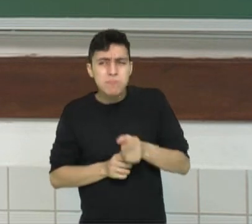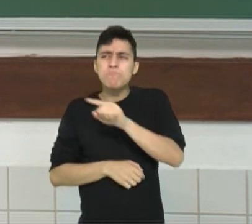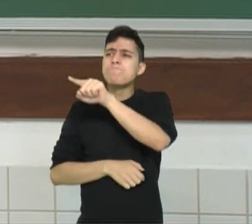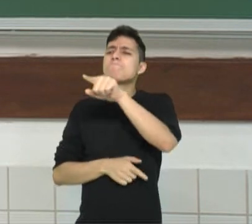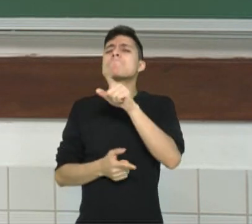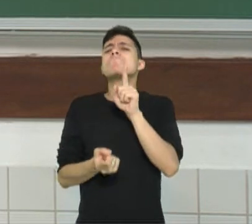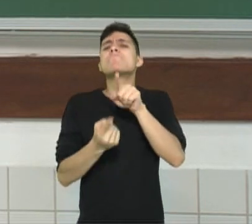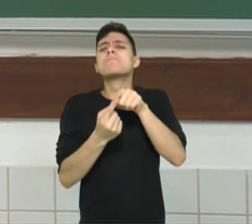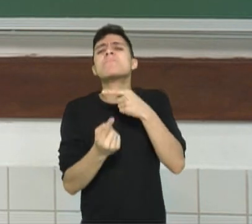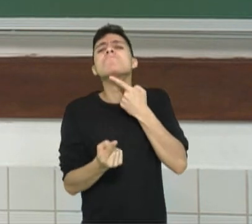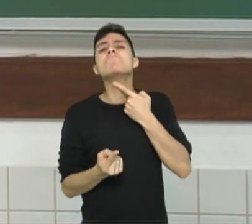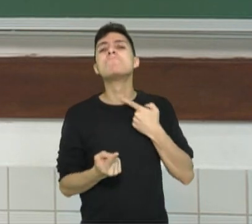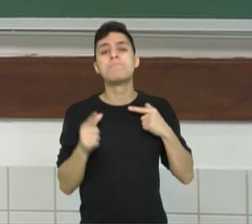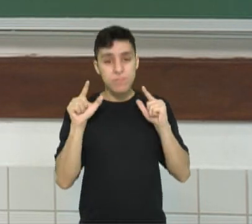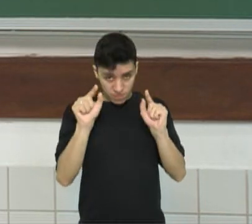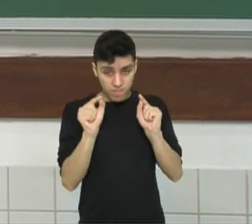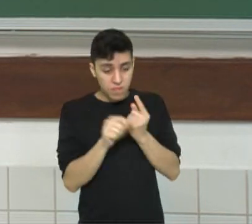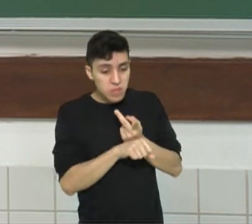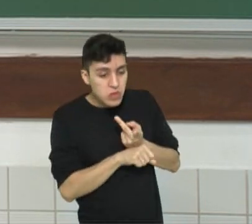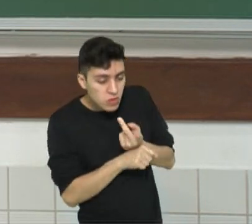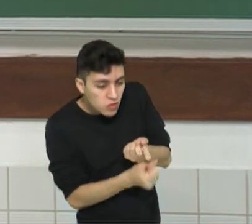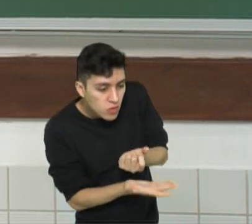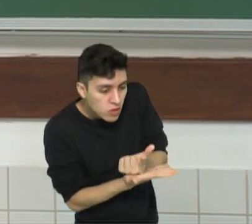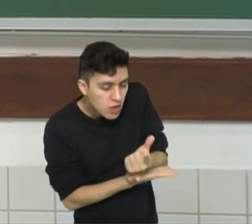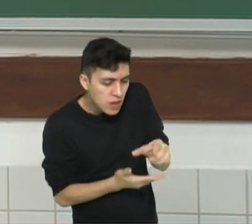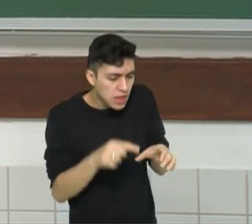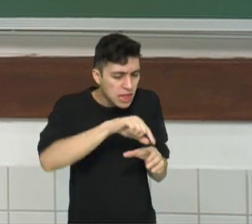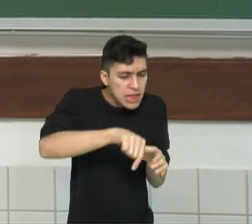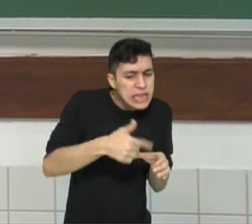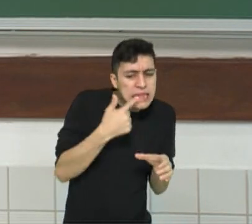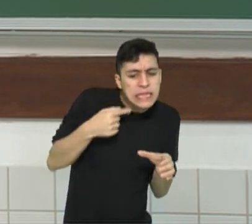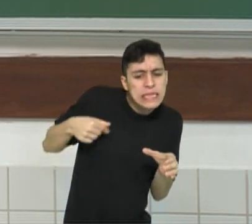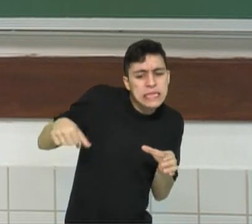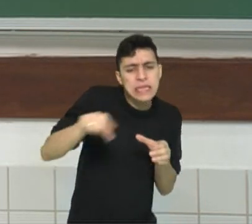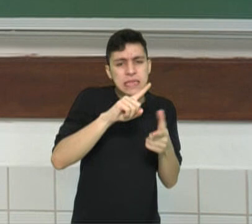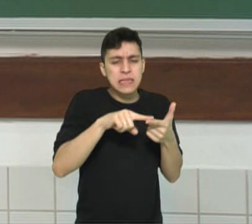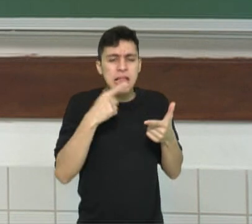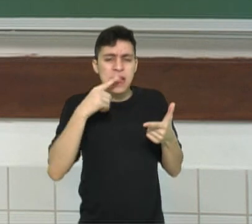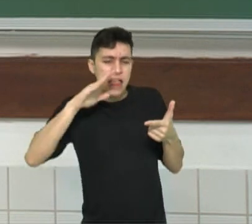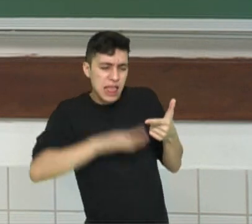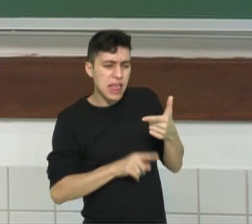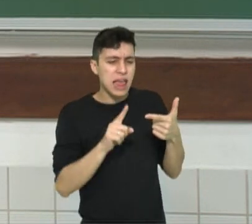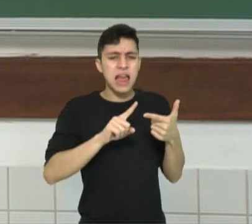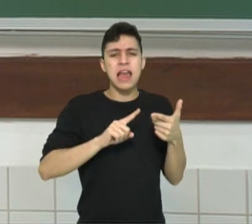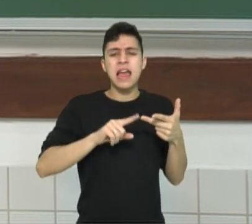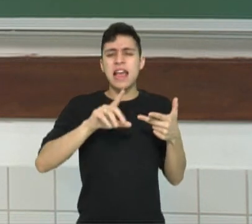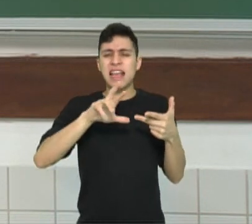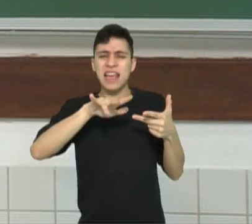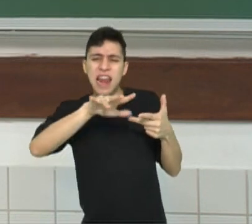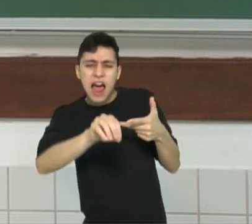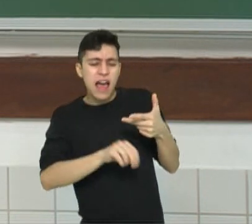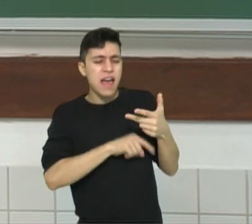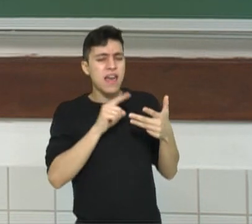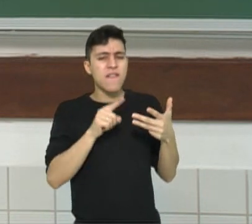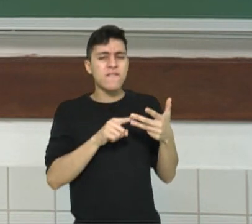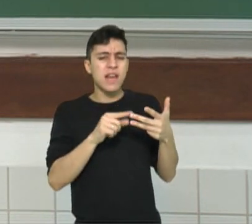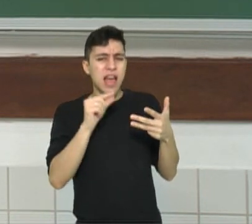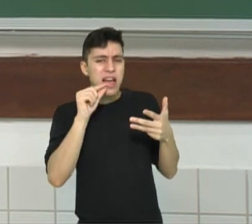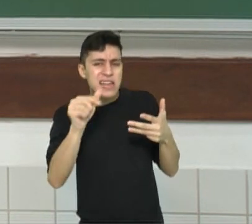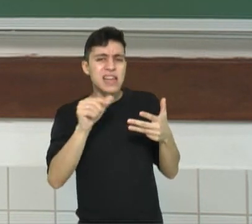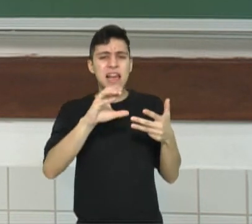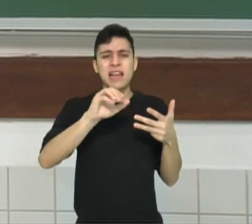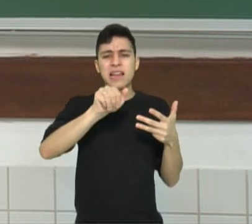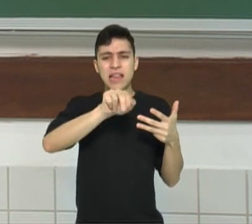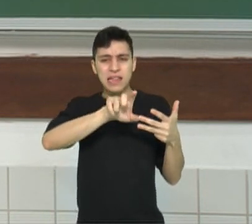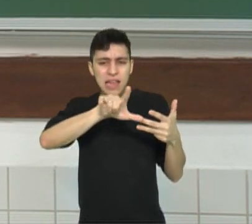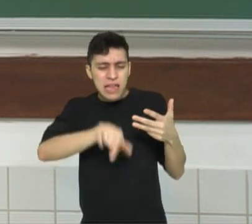Especiarias, temperos, né, que existiam na Ásia, diferentes, pimenta, cravo, canela. E